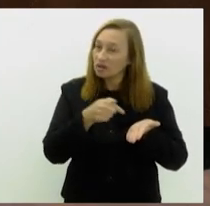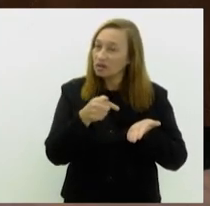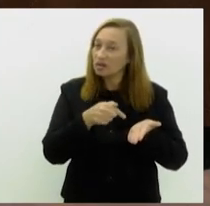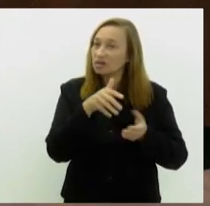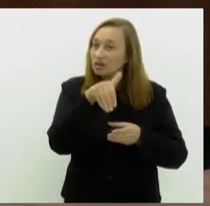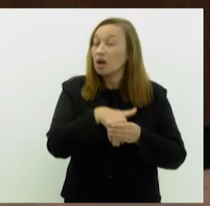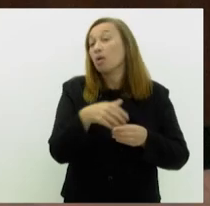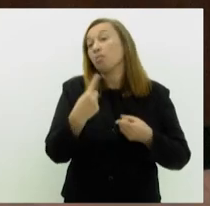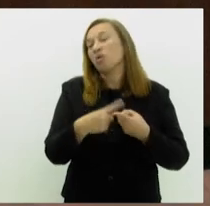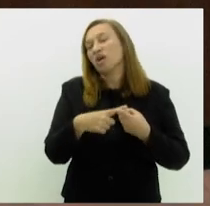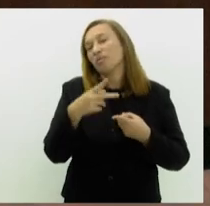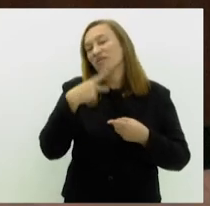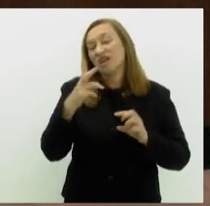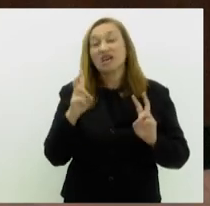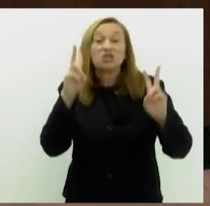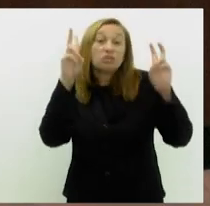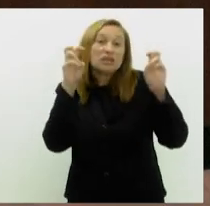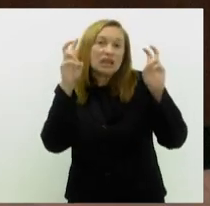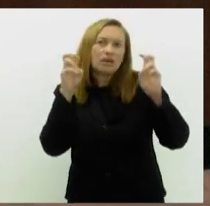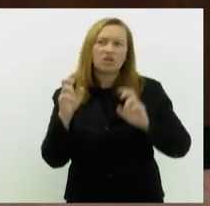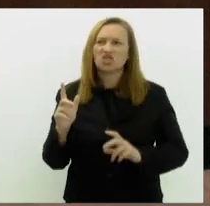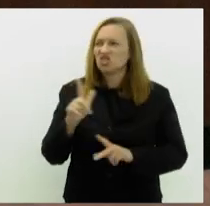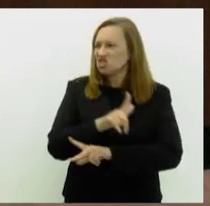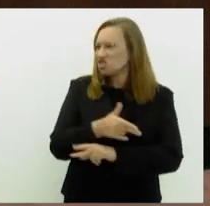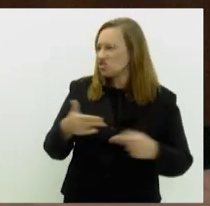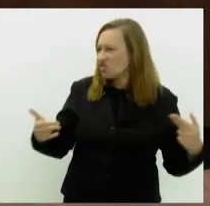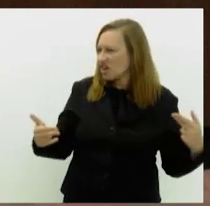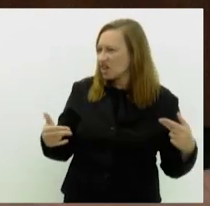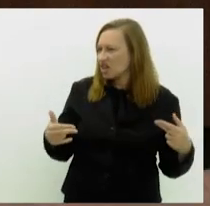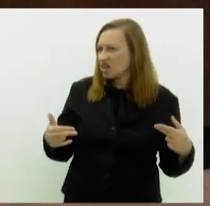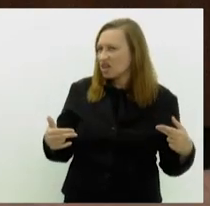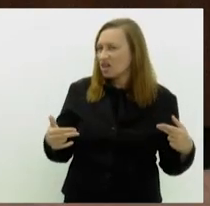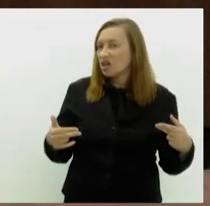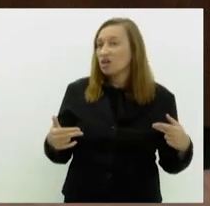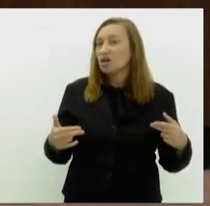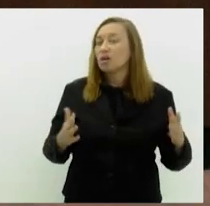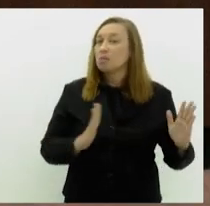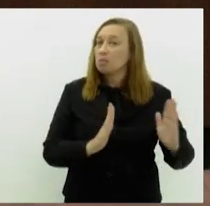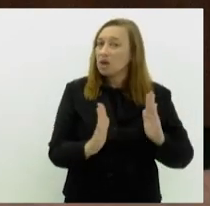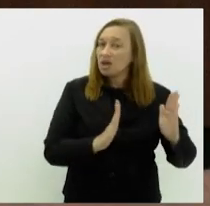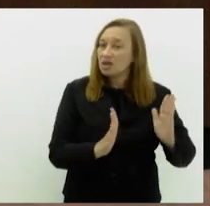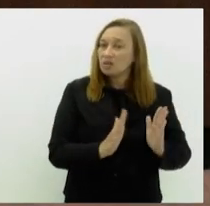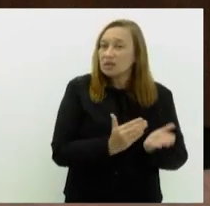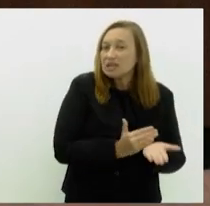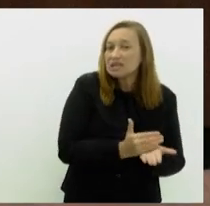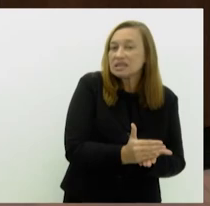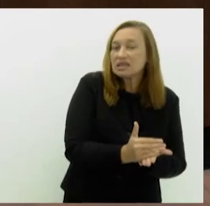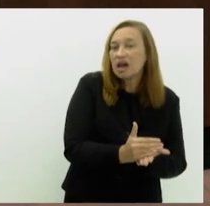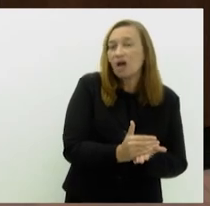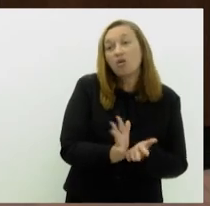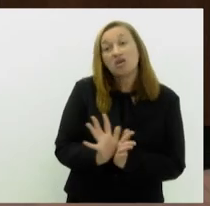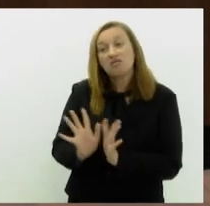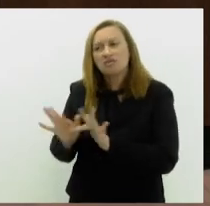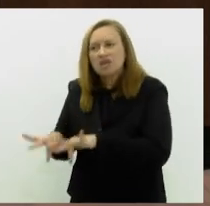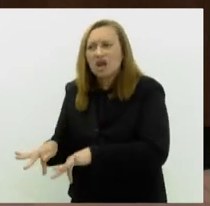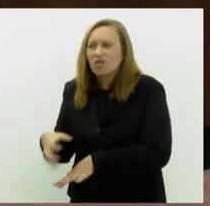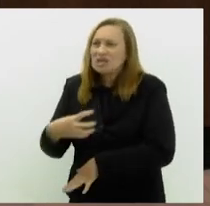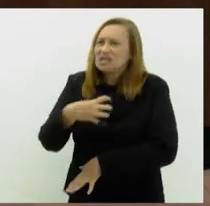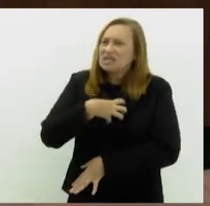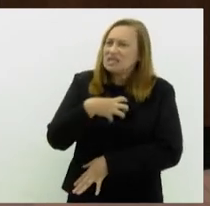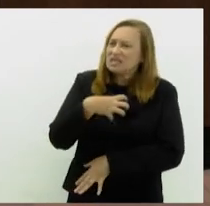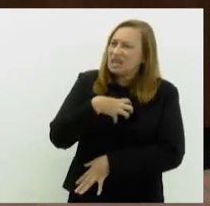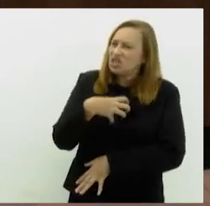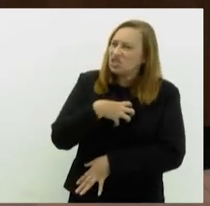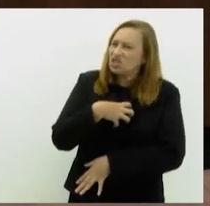Para falar sobre tema variado, é o expediente inicial e o expediente final. Não faz sentido a